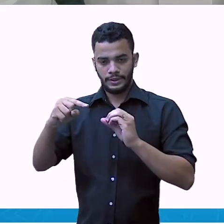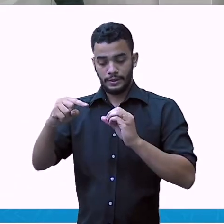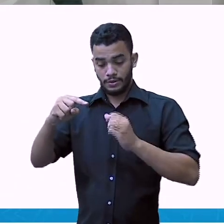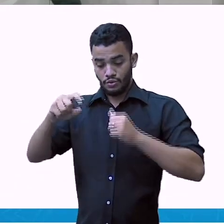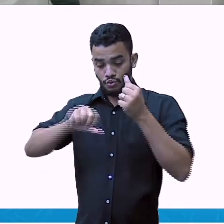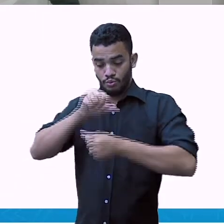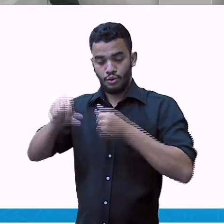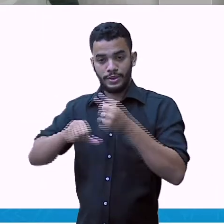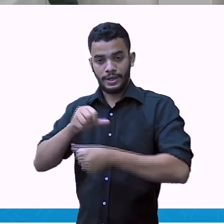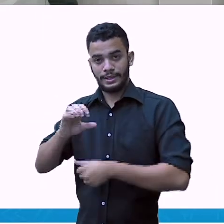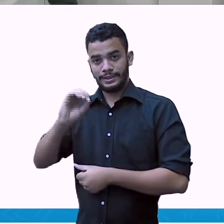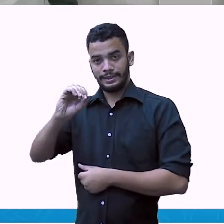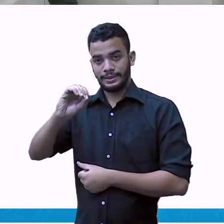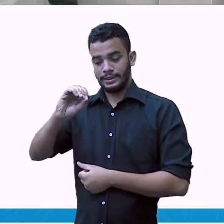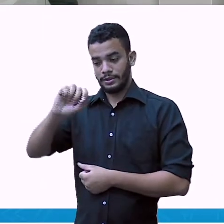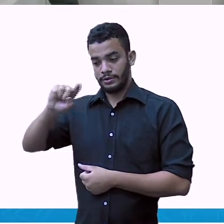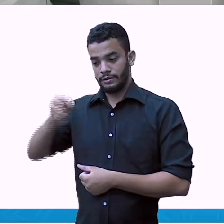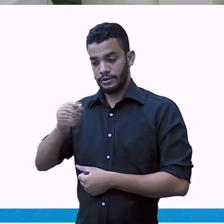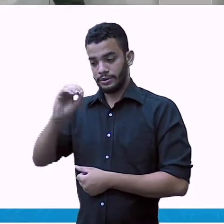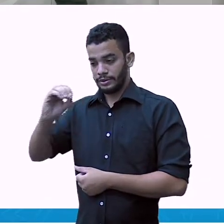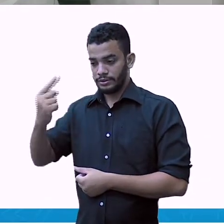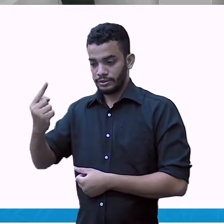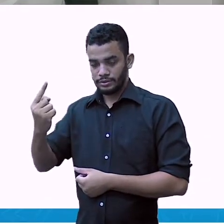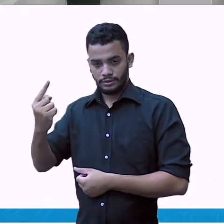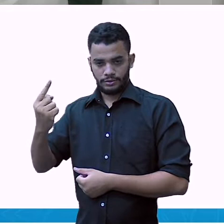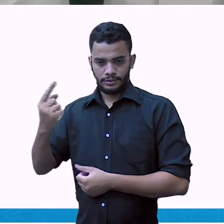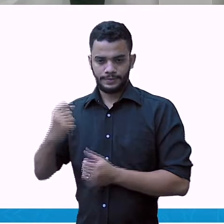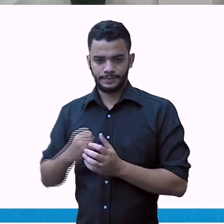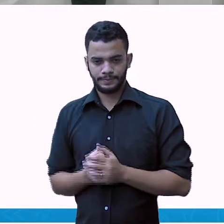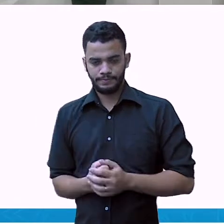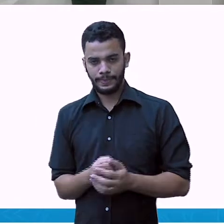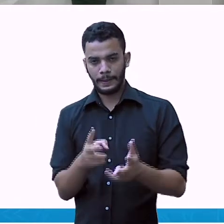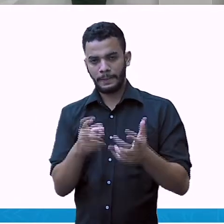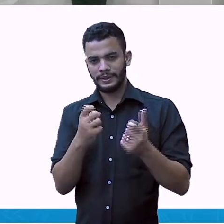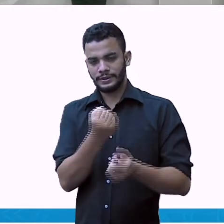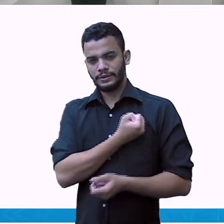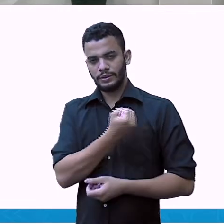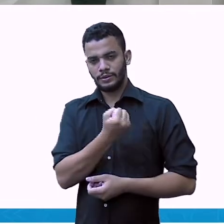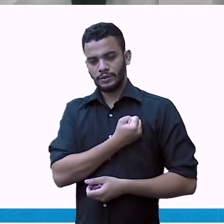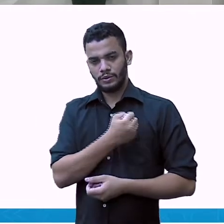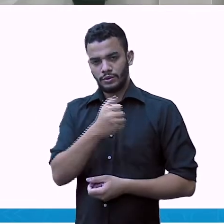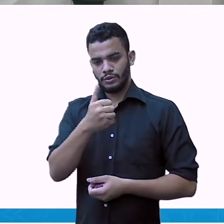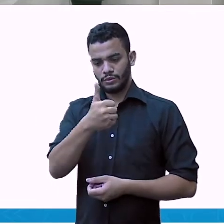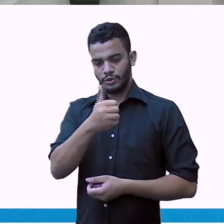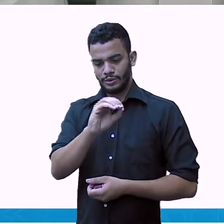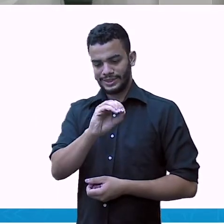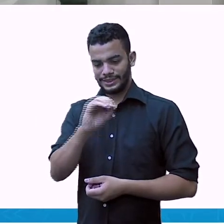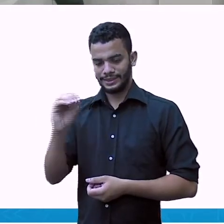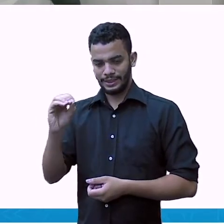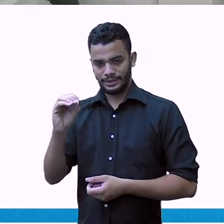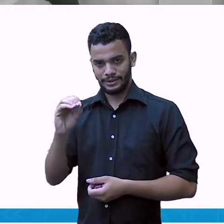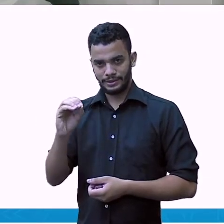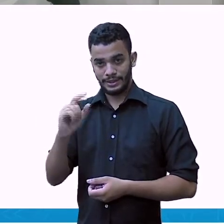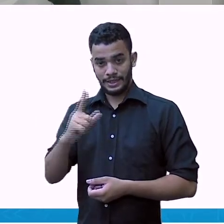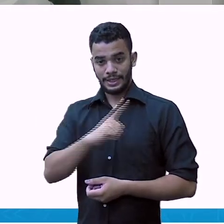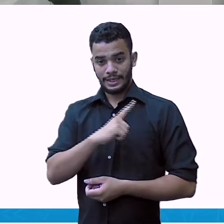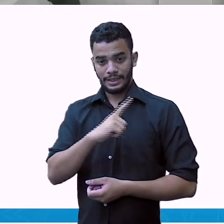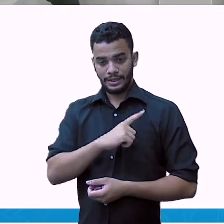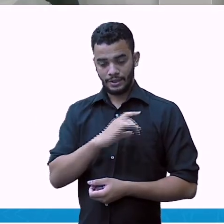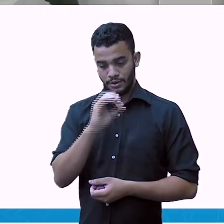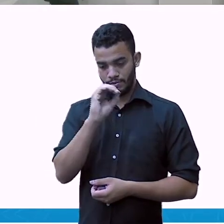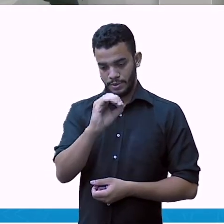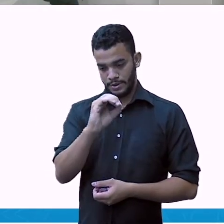Agora eu vou observar o meu número 100. O meu número 100, ele possui 2 zeros, não é mesmo?